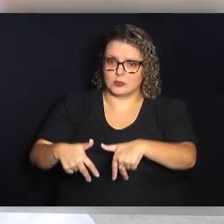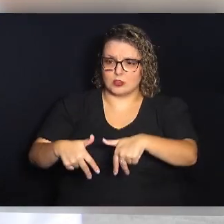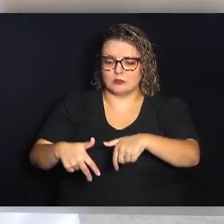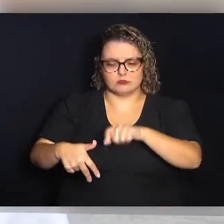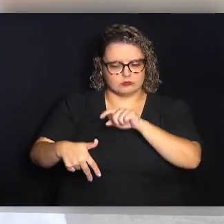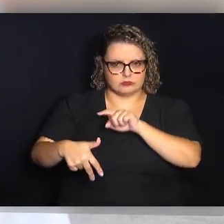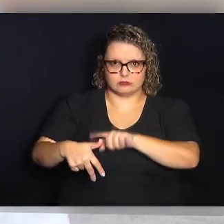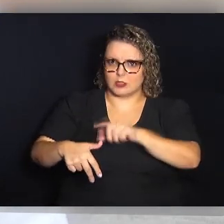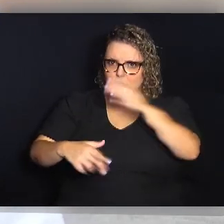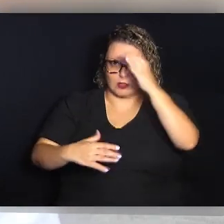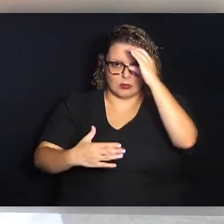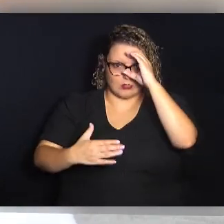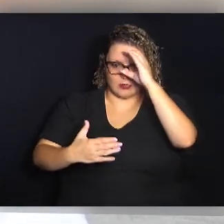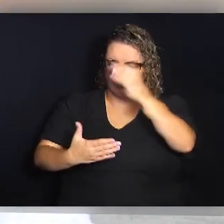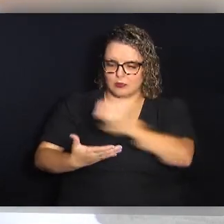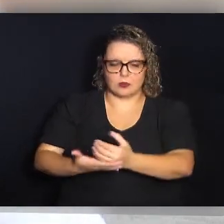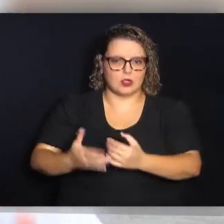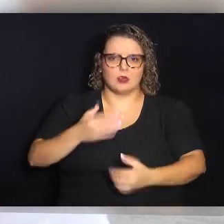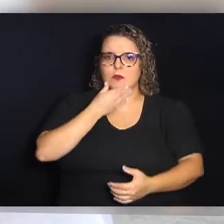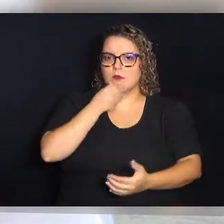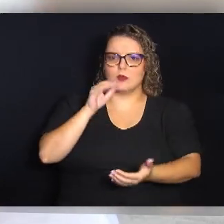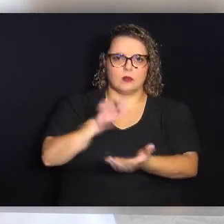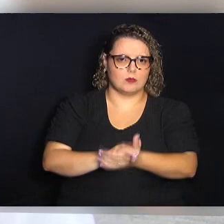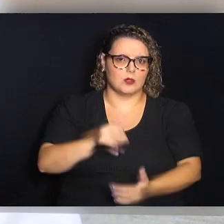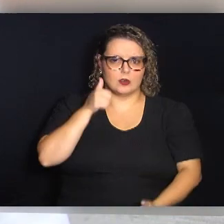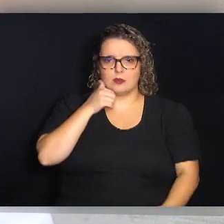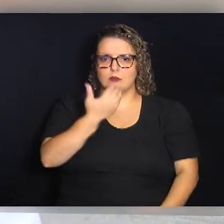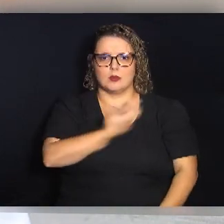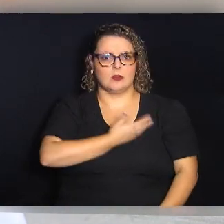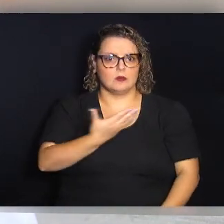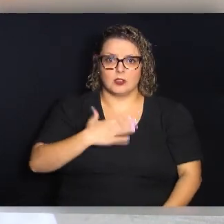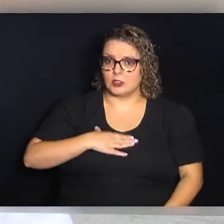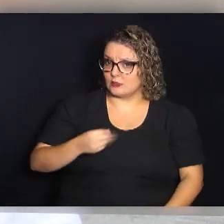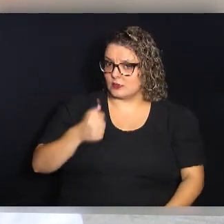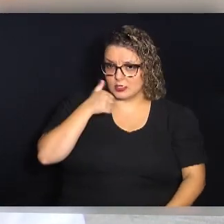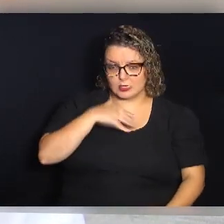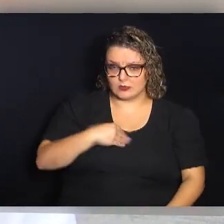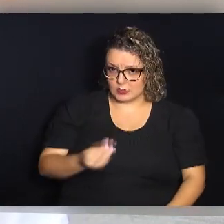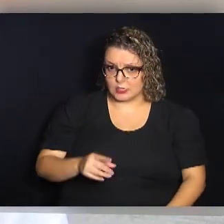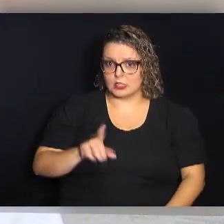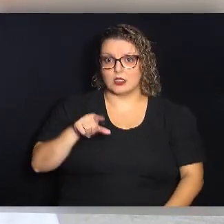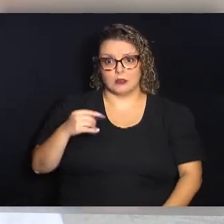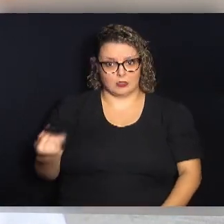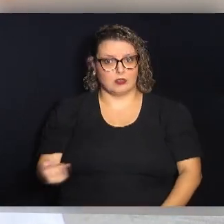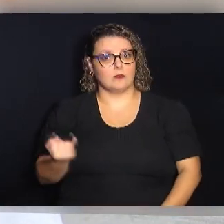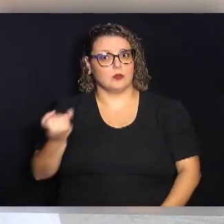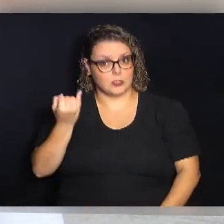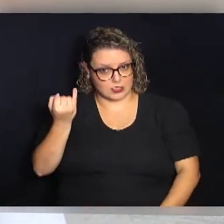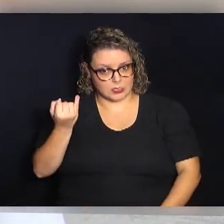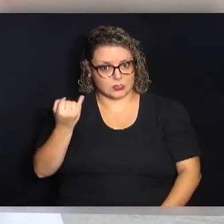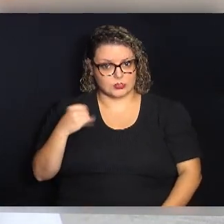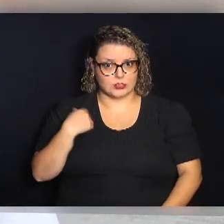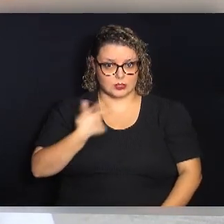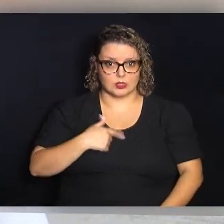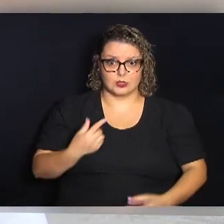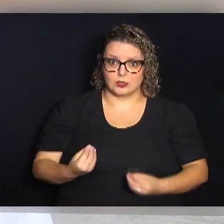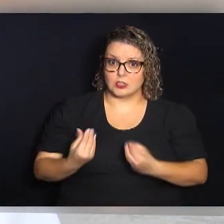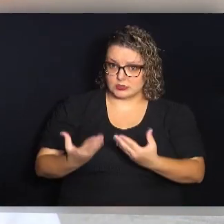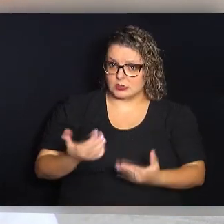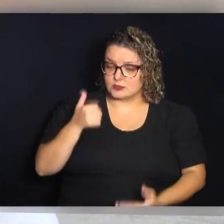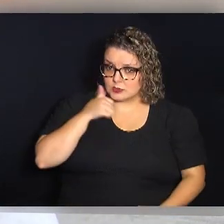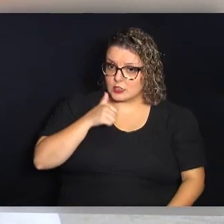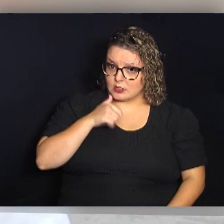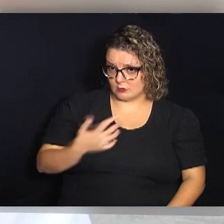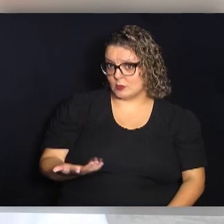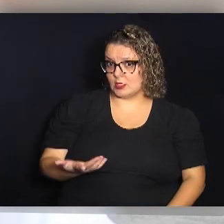alguém da sua confiança seu marido uma amiga um filho Enfim então acho que é extremamente importante porque nós damos a